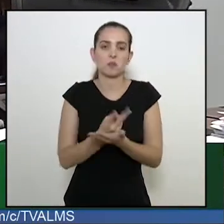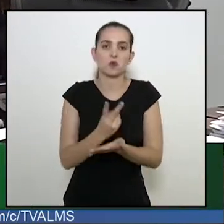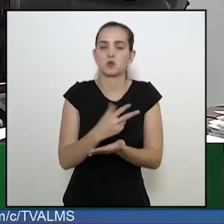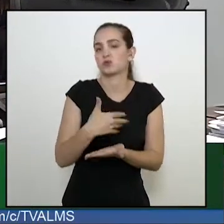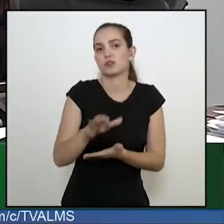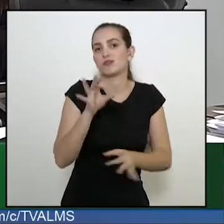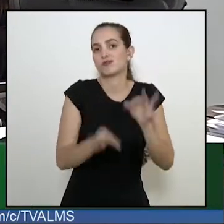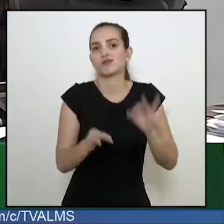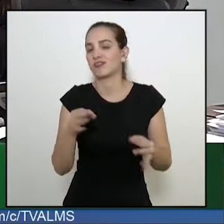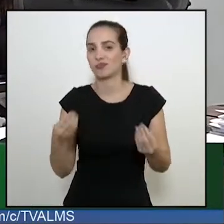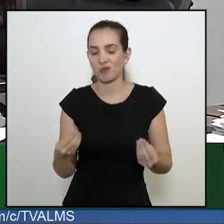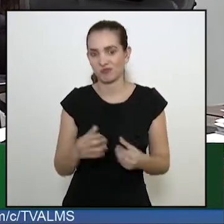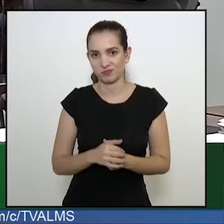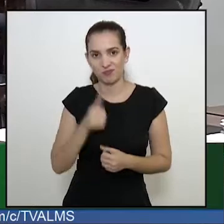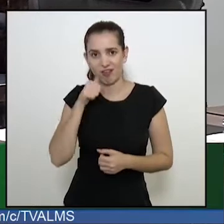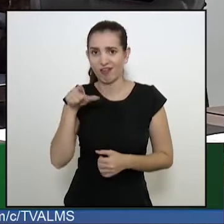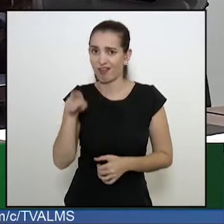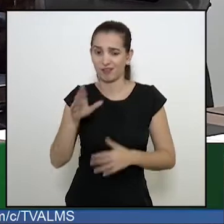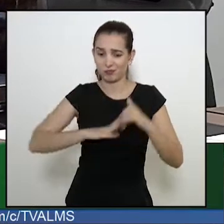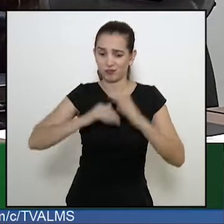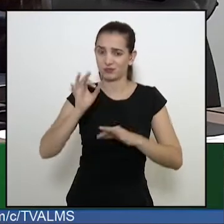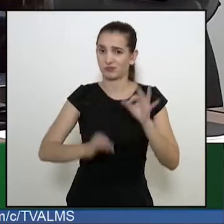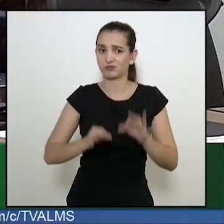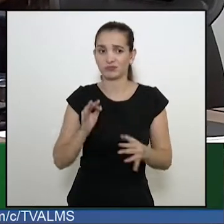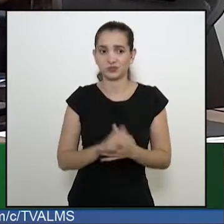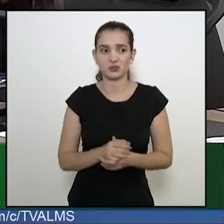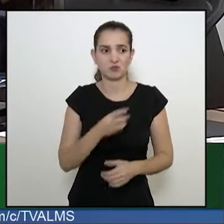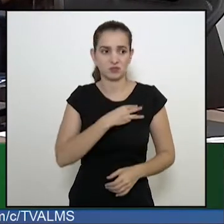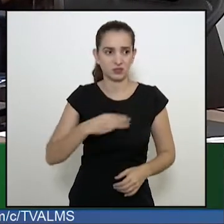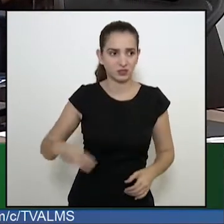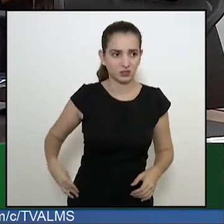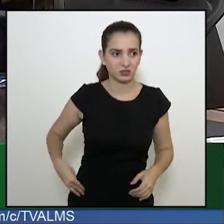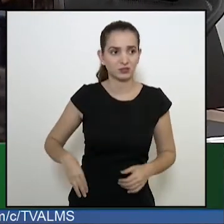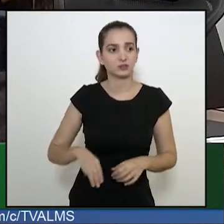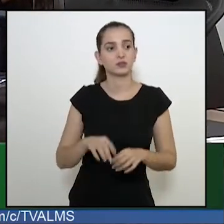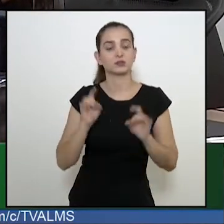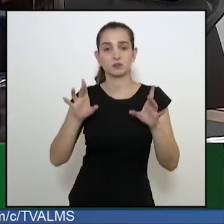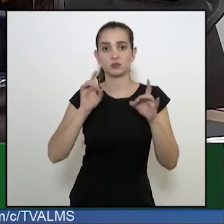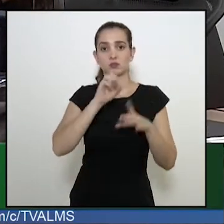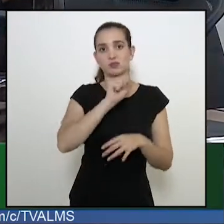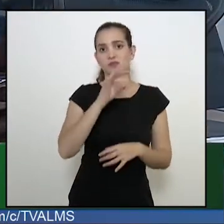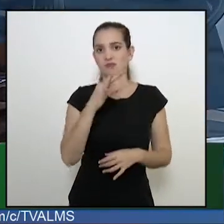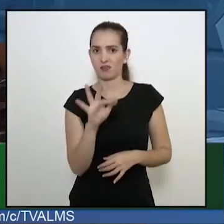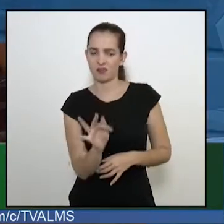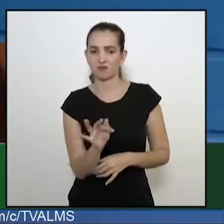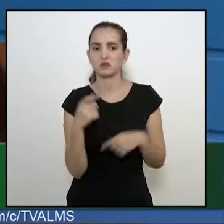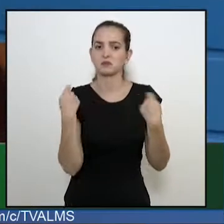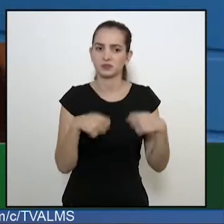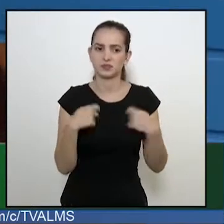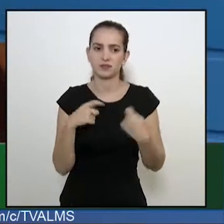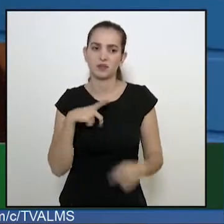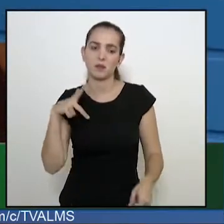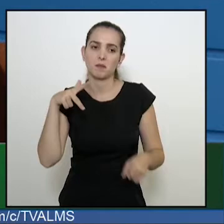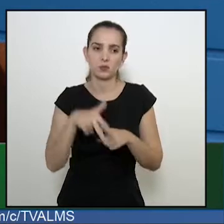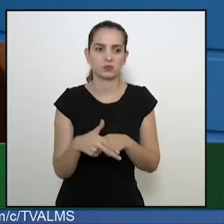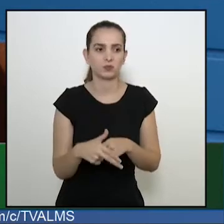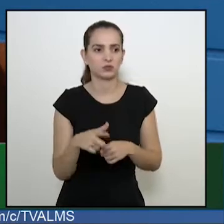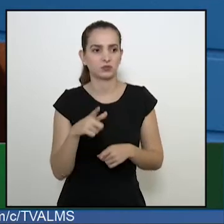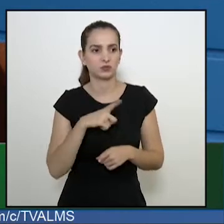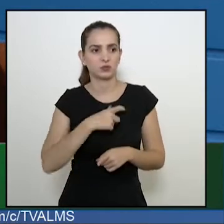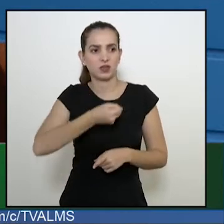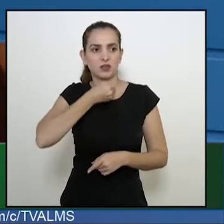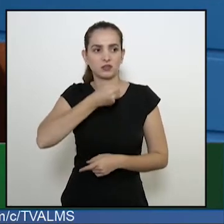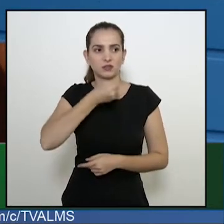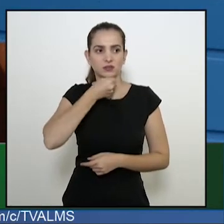julgando ninguém. Aliás, desembargador, juiz e ministro do Supremo Tribunal Federal não deveria ser proibido de dar